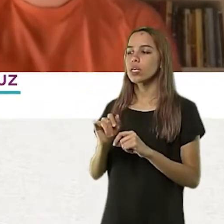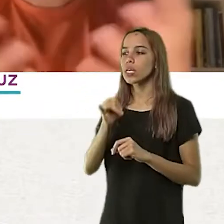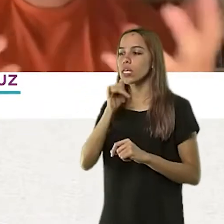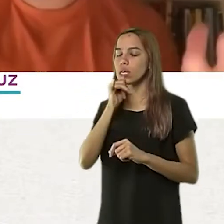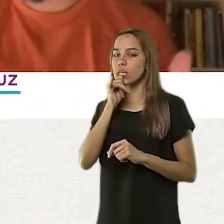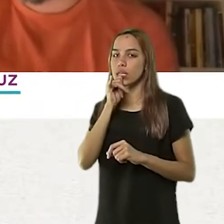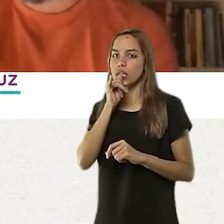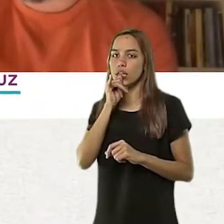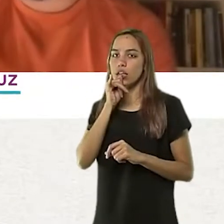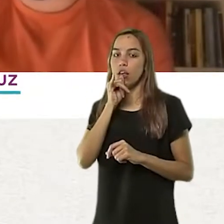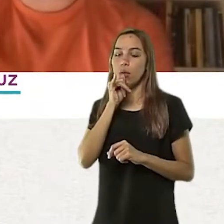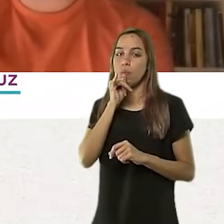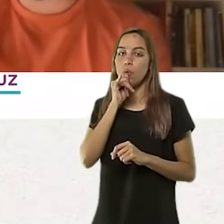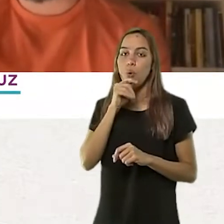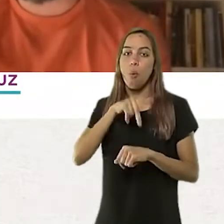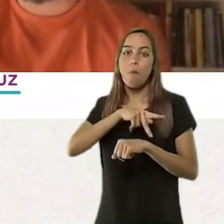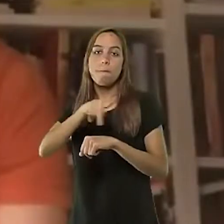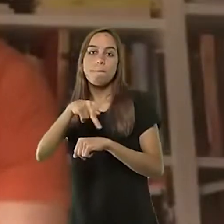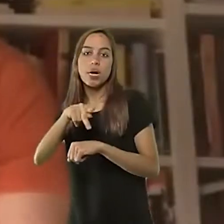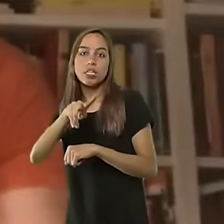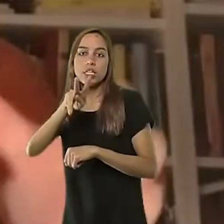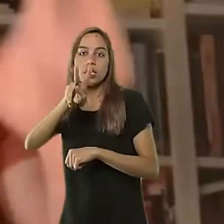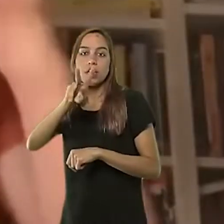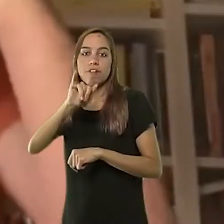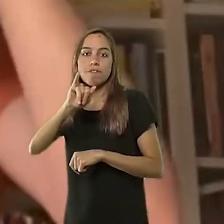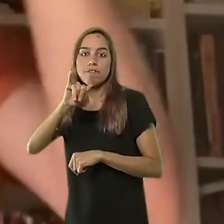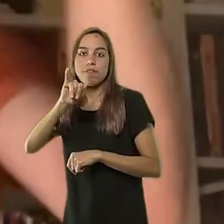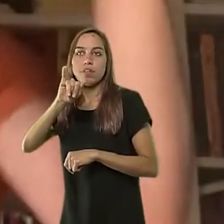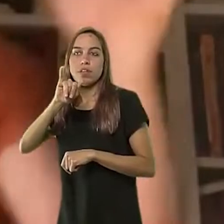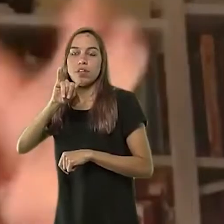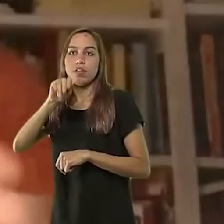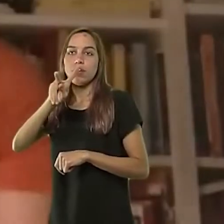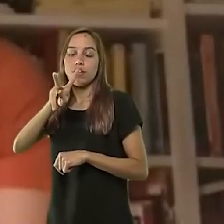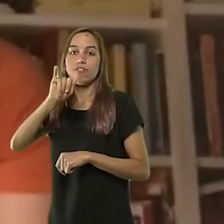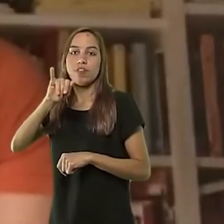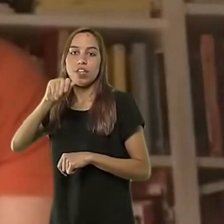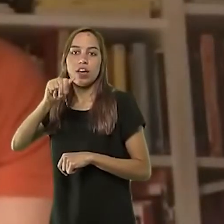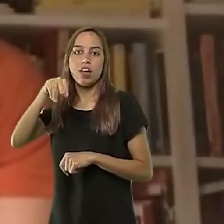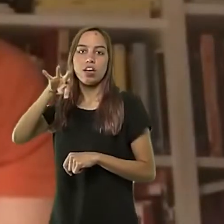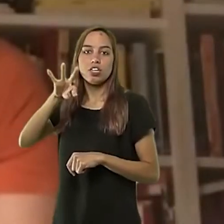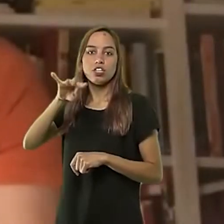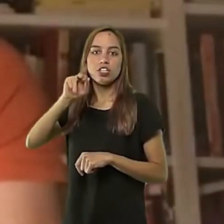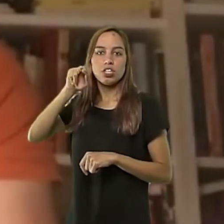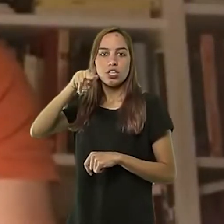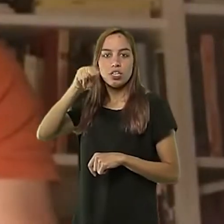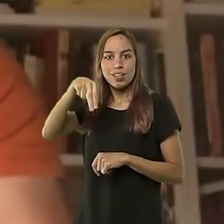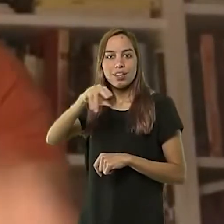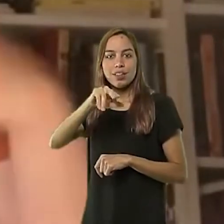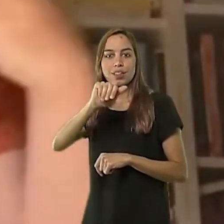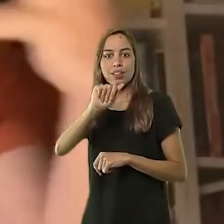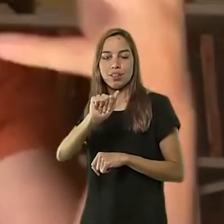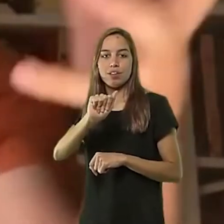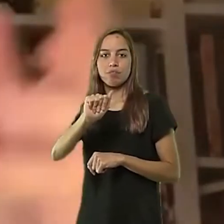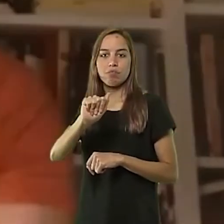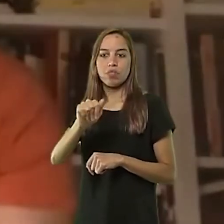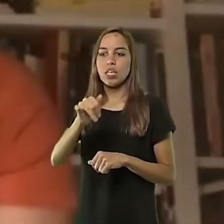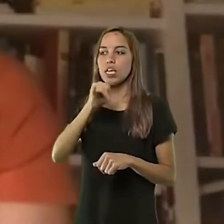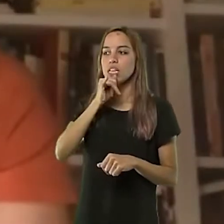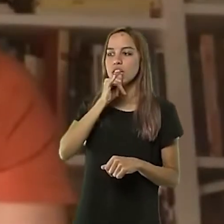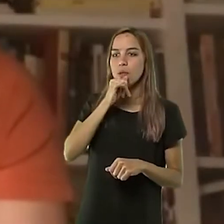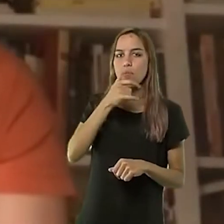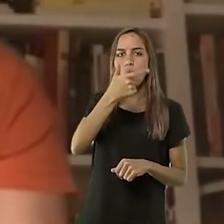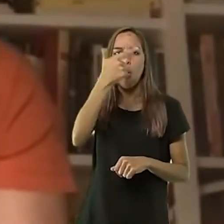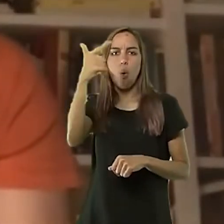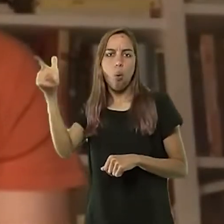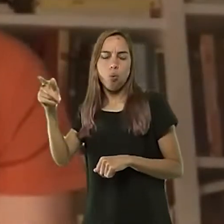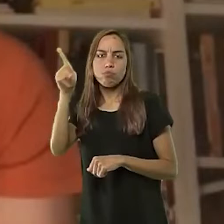do Vietnã, por exemplo, do centro do Vietnã, e reconhecem determinadas formações geográficas como sendo